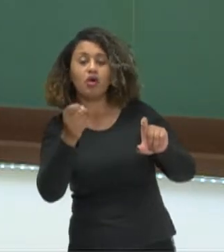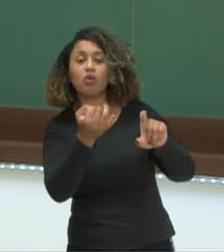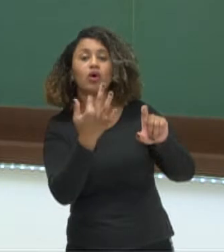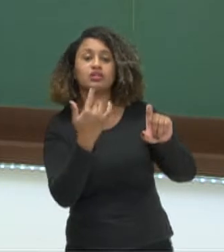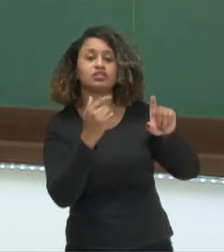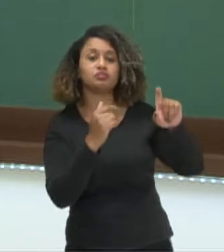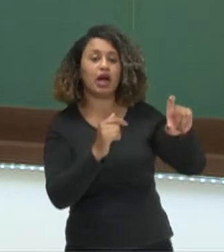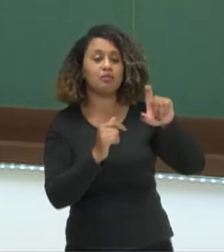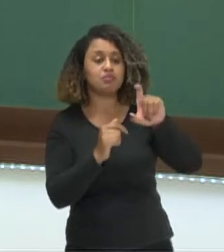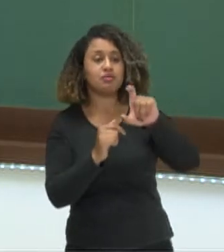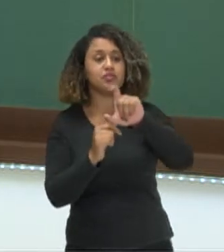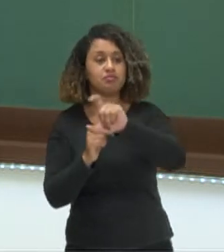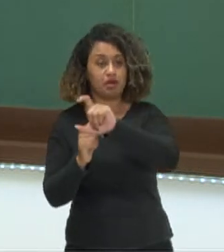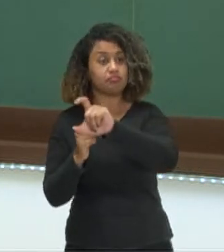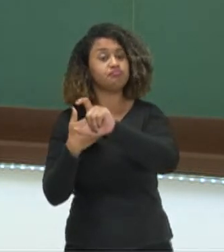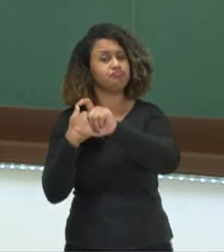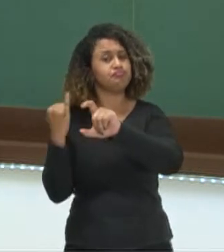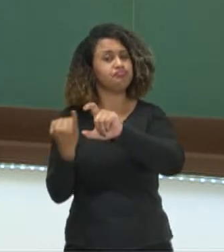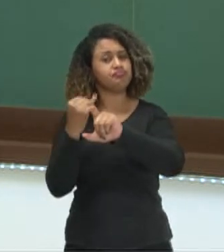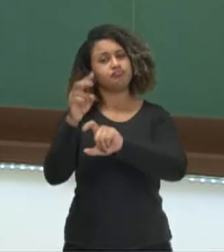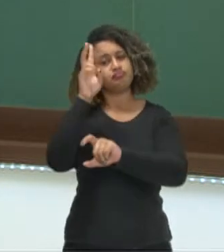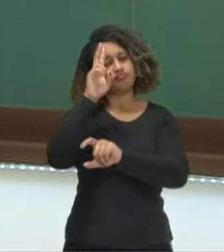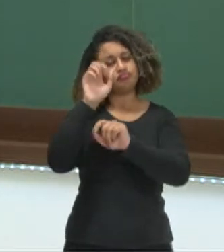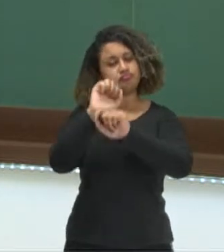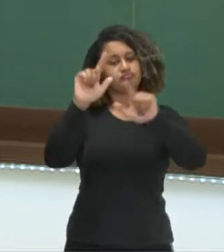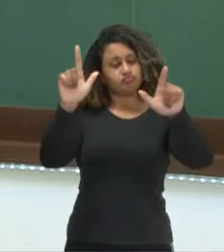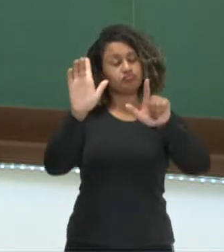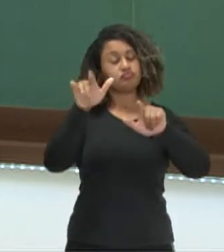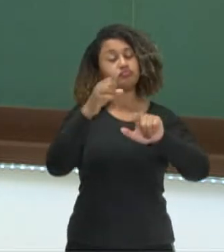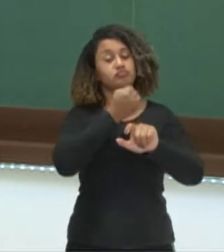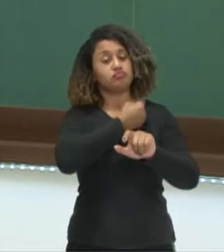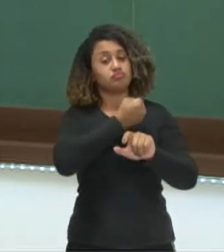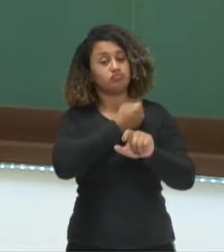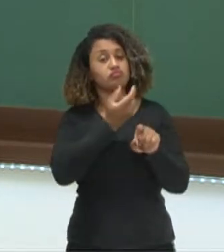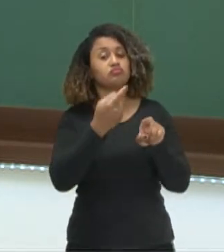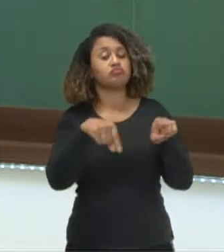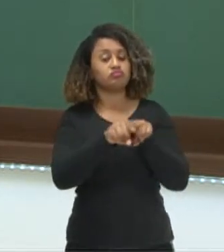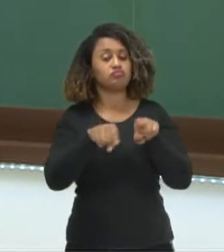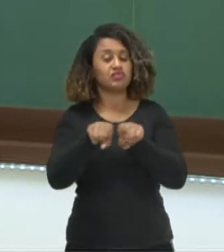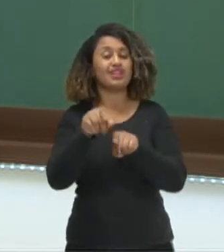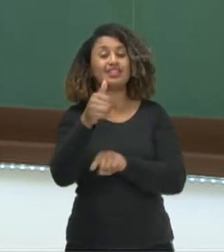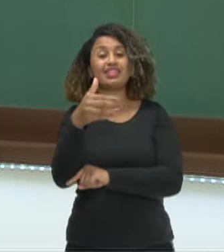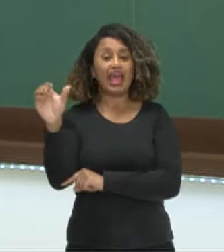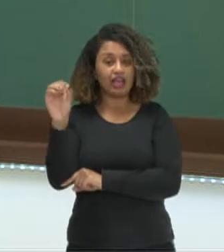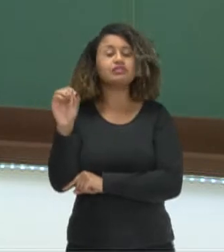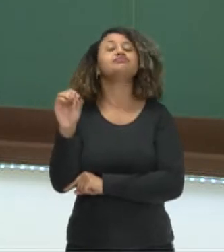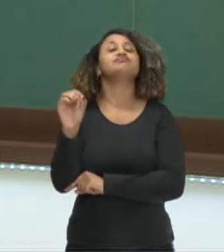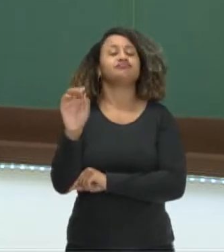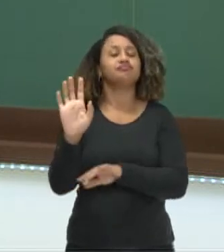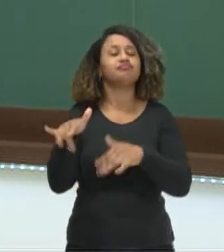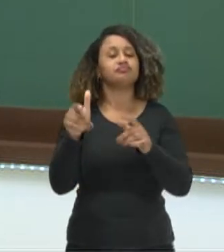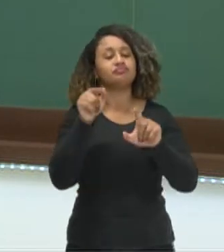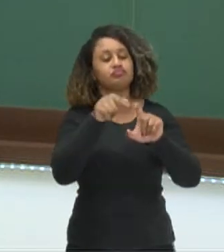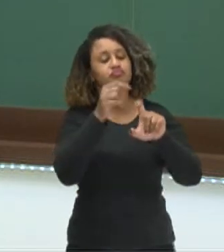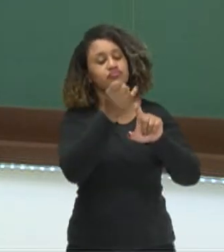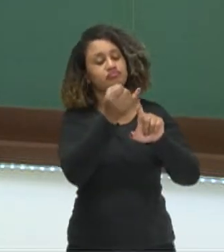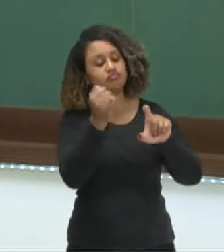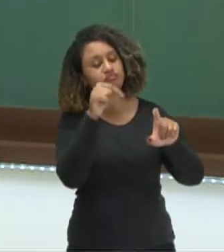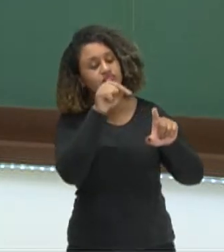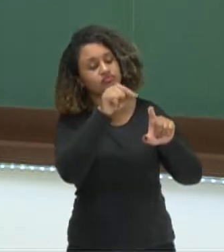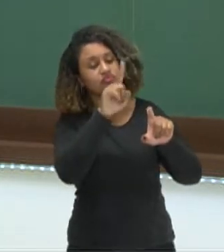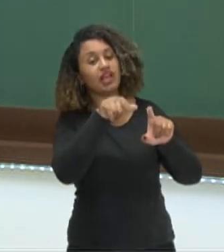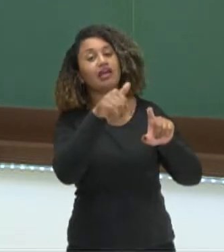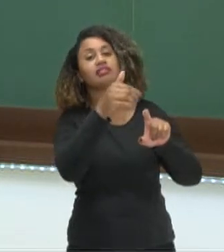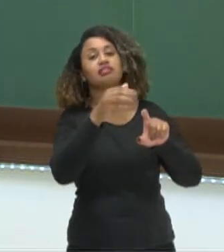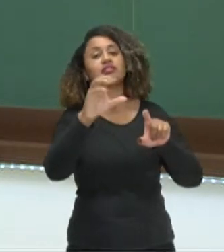Lembre-se, aprenda bem. Se o número se repetir 10 vezes, então o expoente, o N, ele